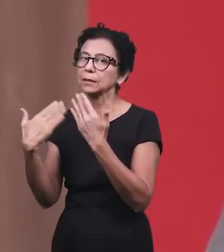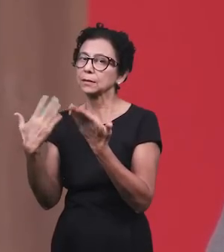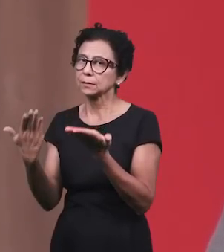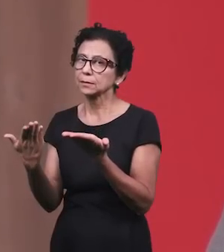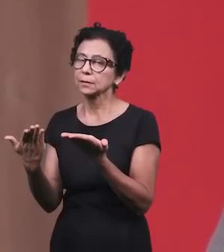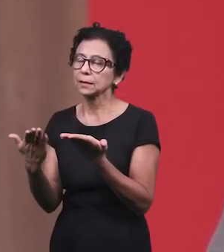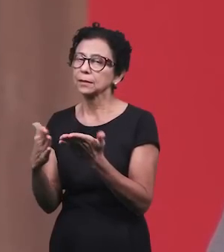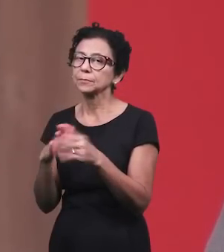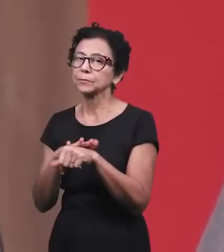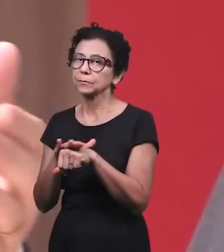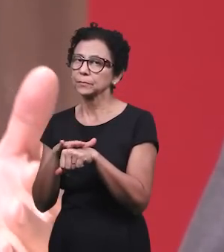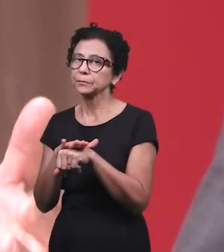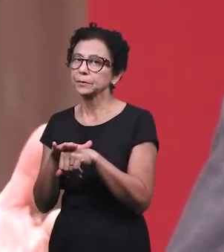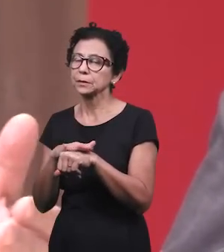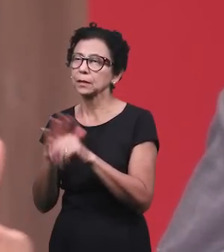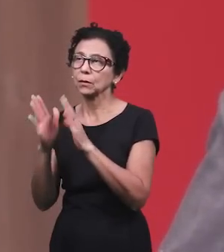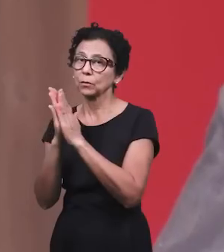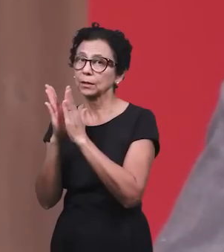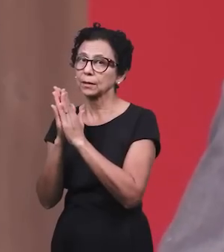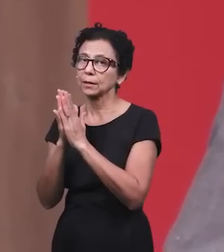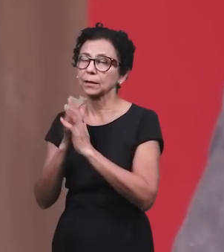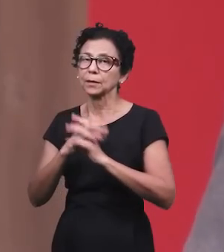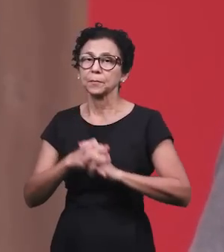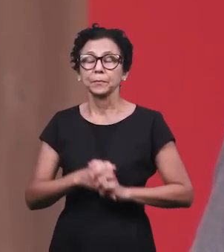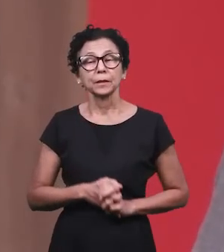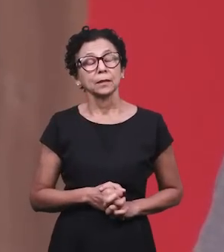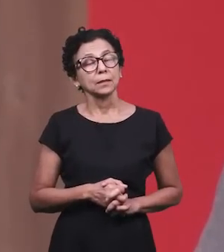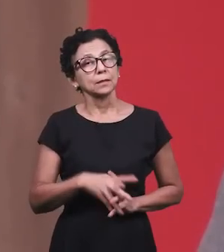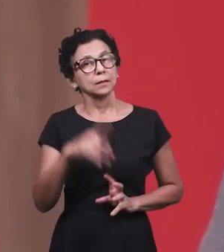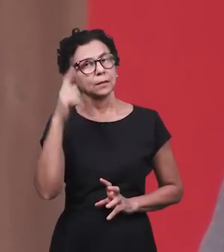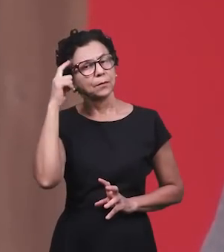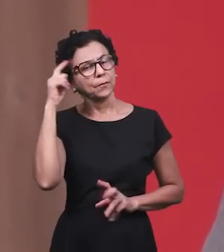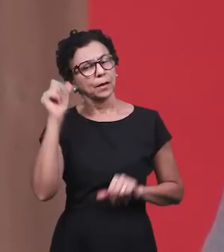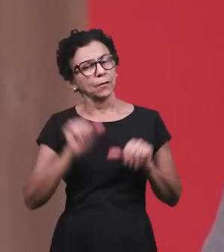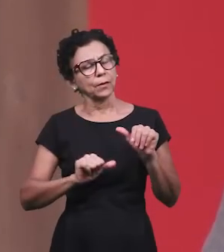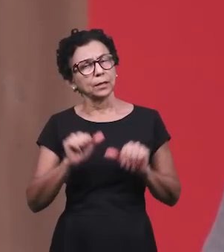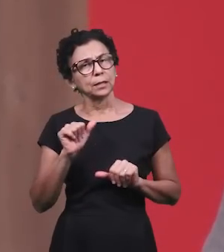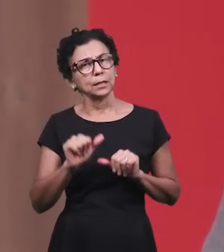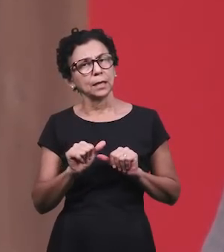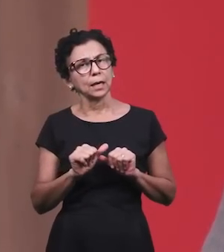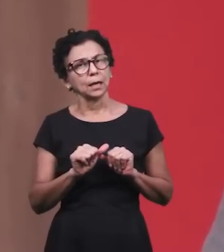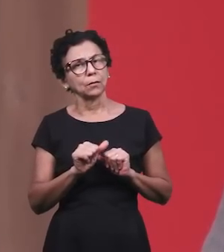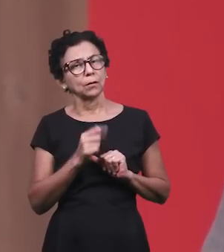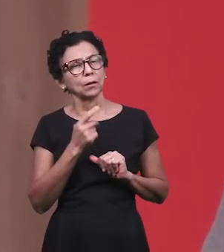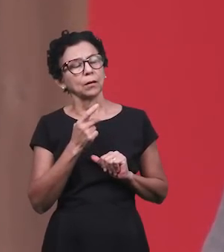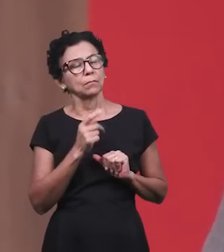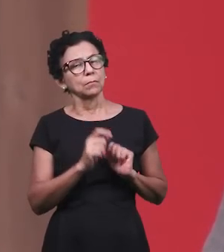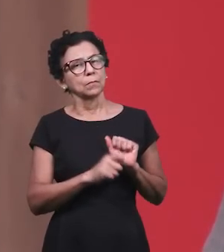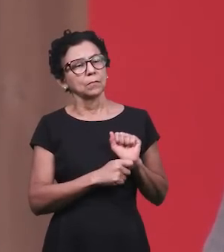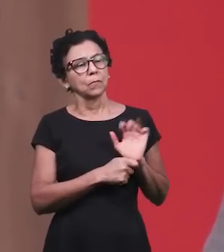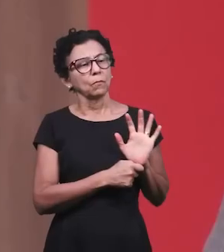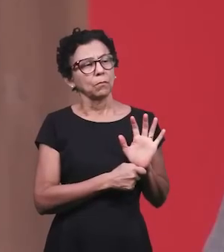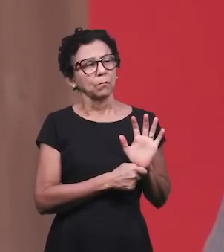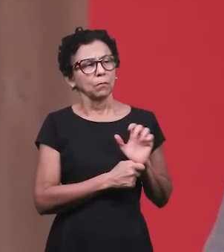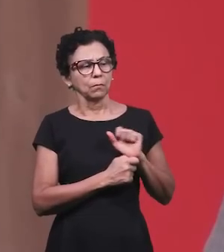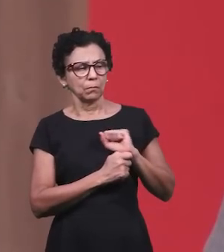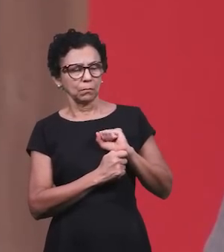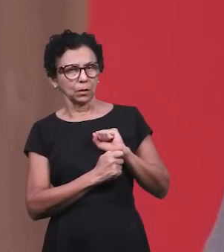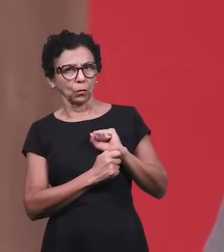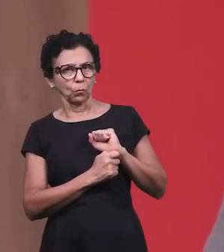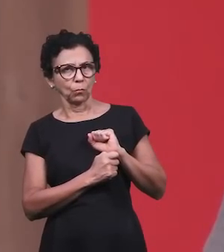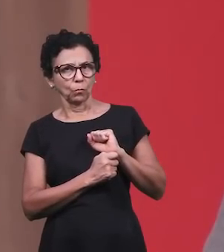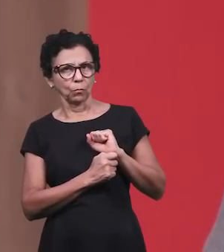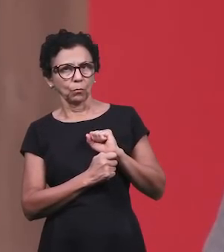Você saber o que você abre, o que você não abre, né? E aqui a gente